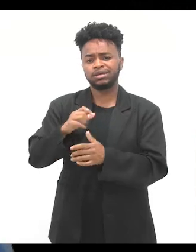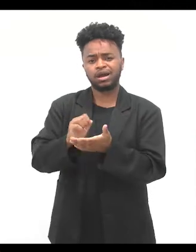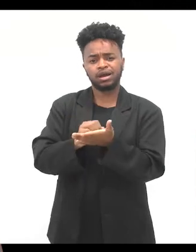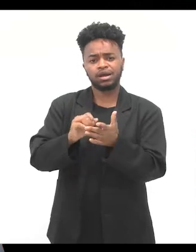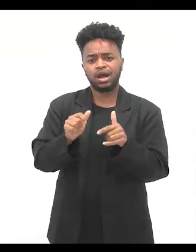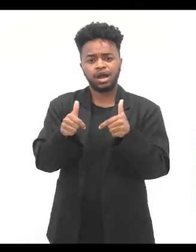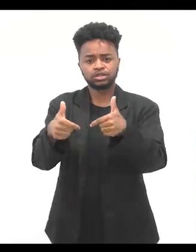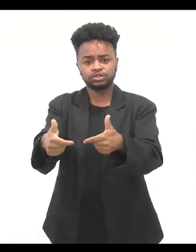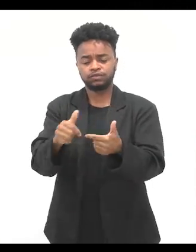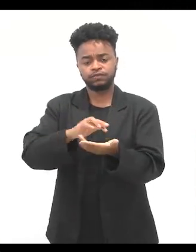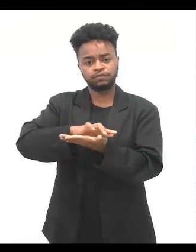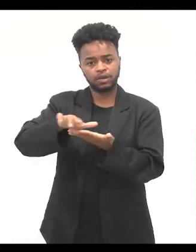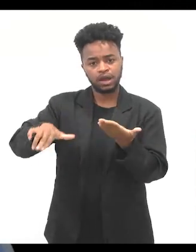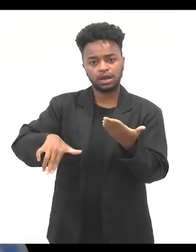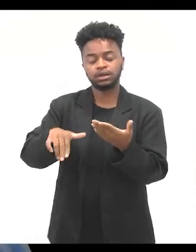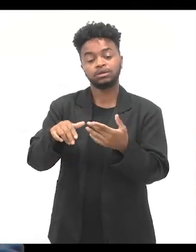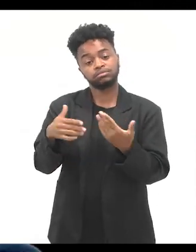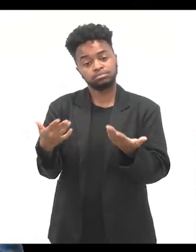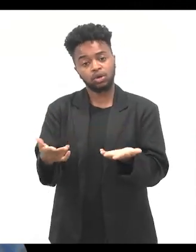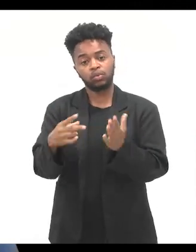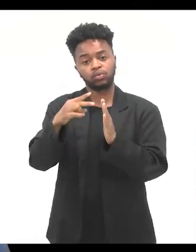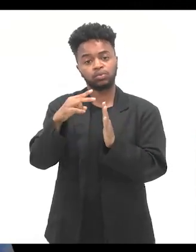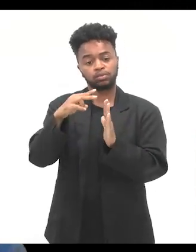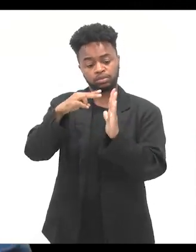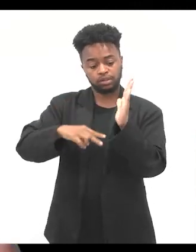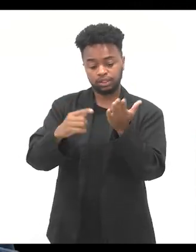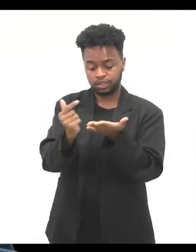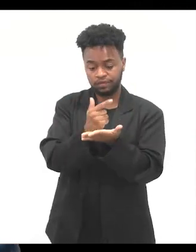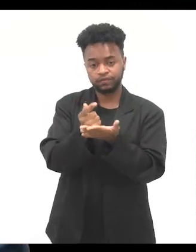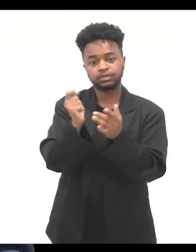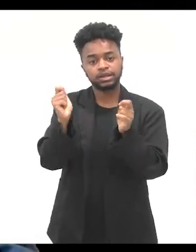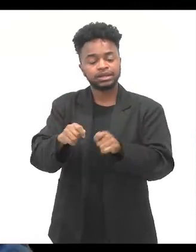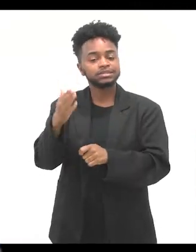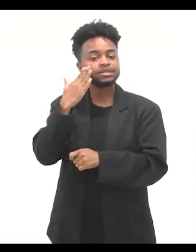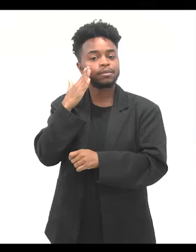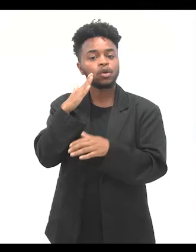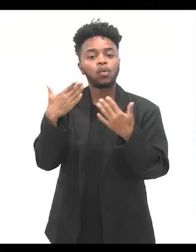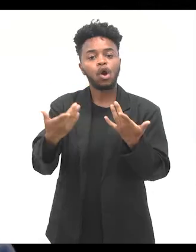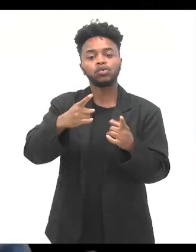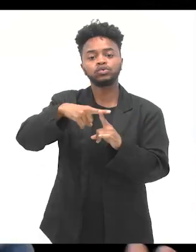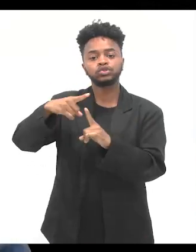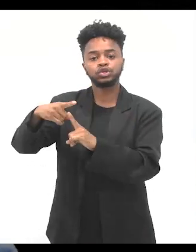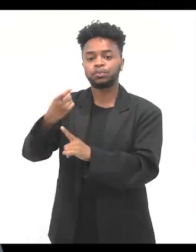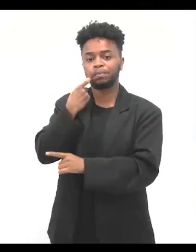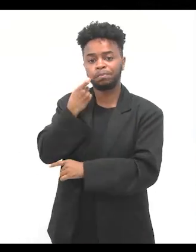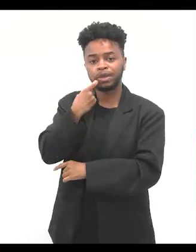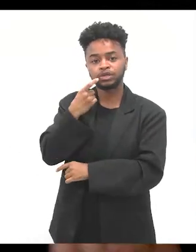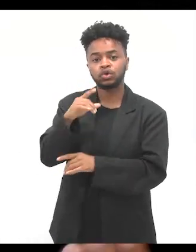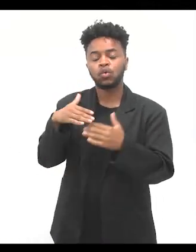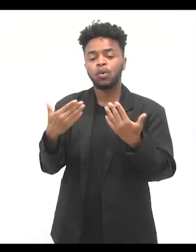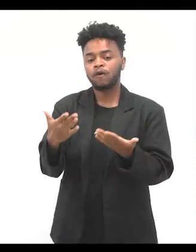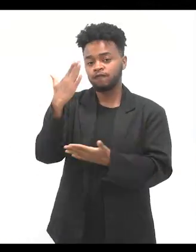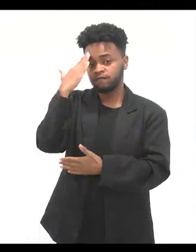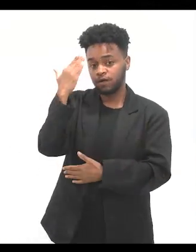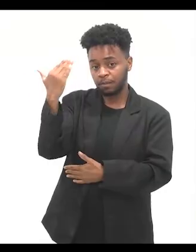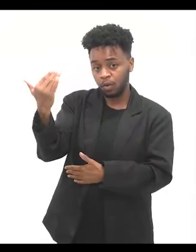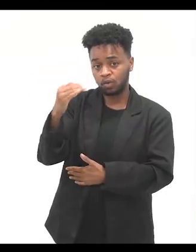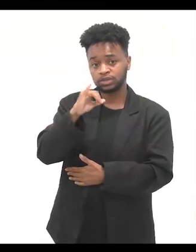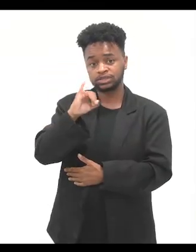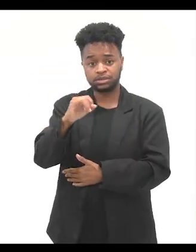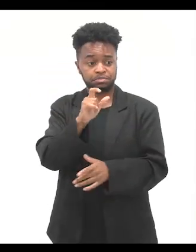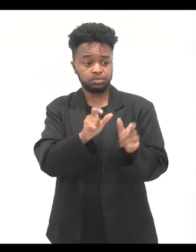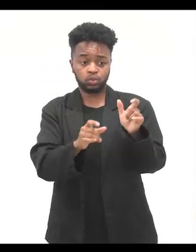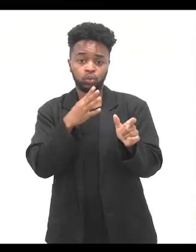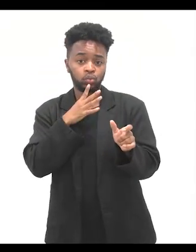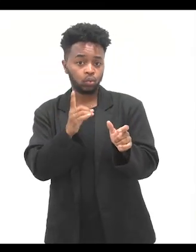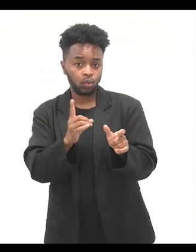pessoas, através do livro, vão conhecer as espécies, os apelidos, os peixes famosos, os que não são tão famosos, mas